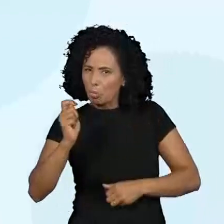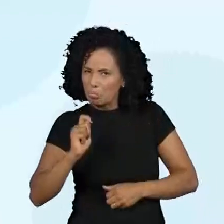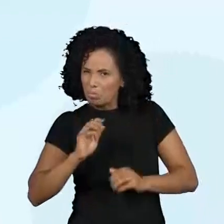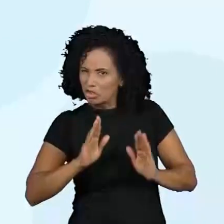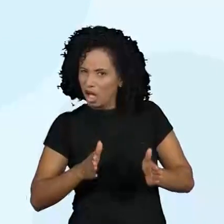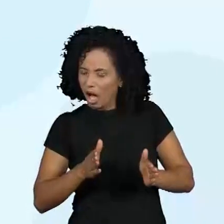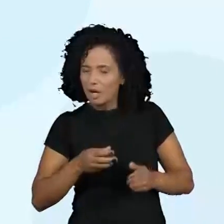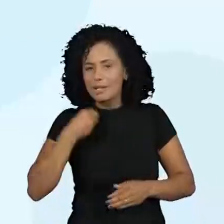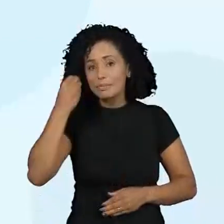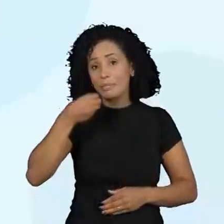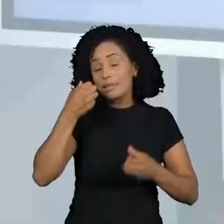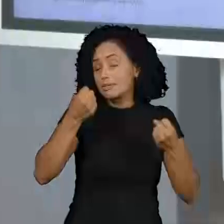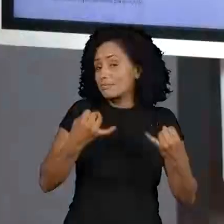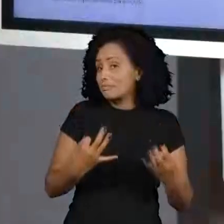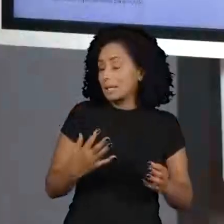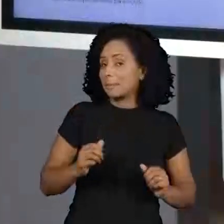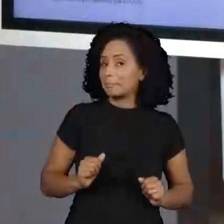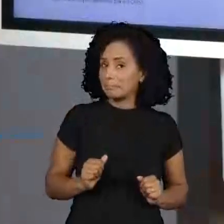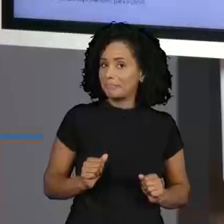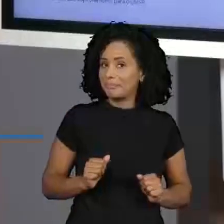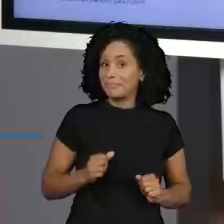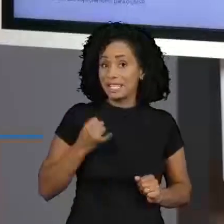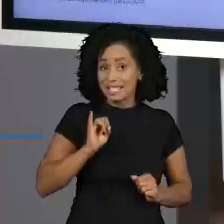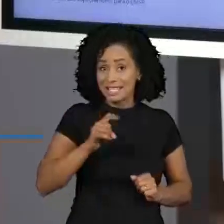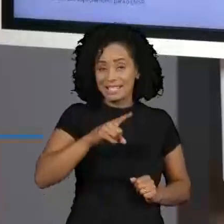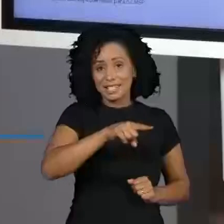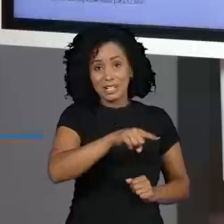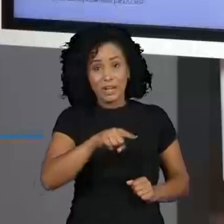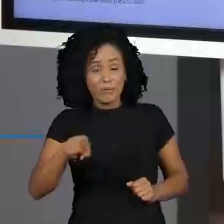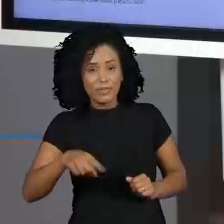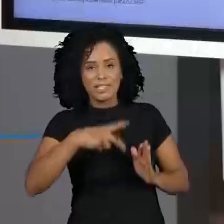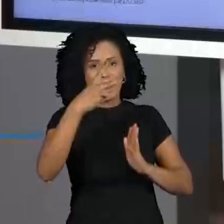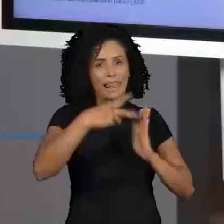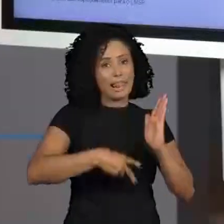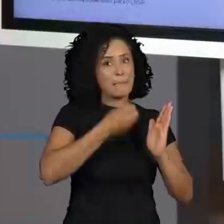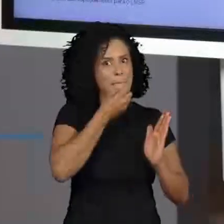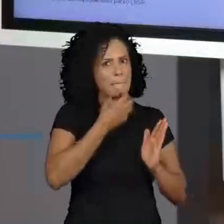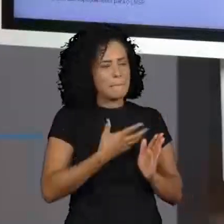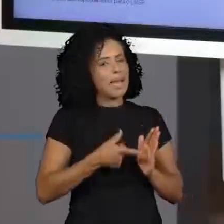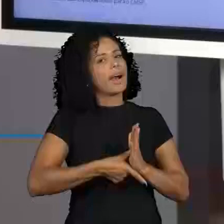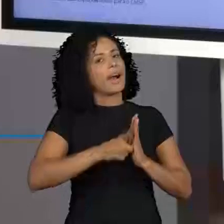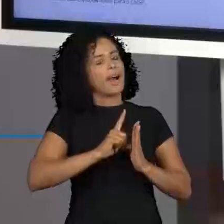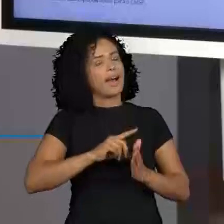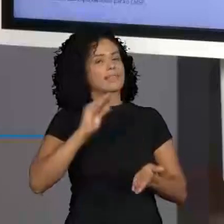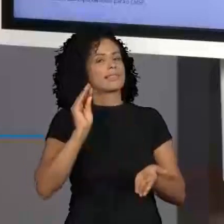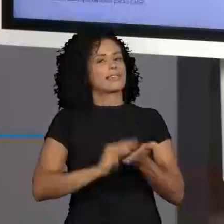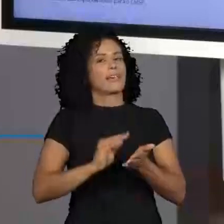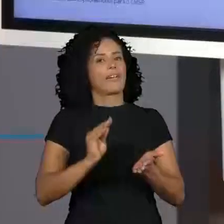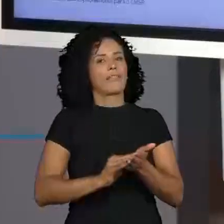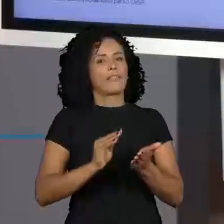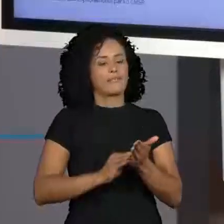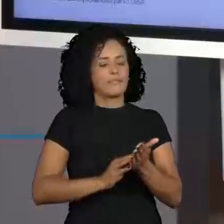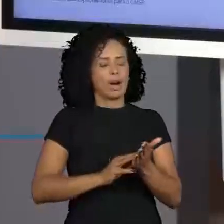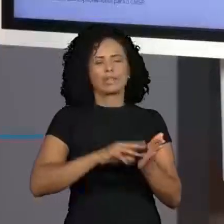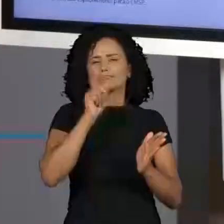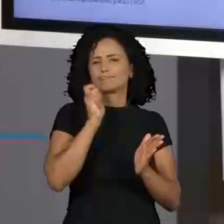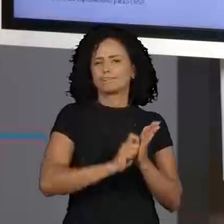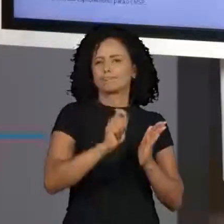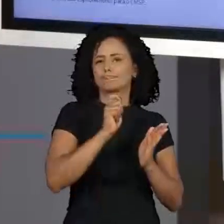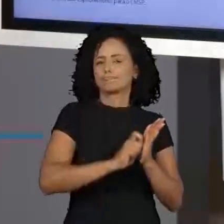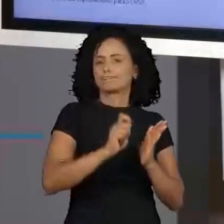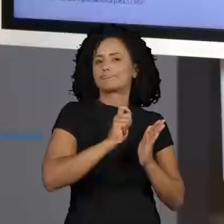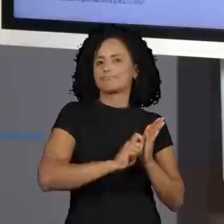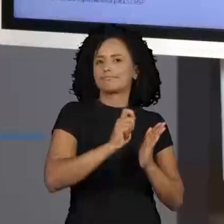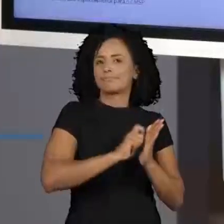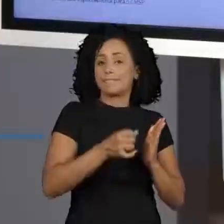Olha mesmo. que interessante. Para você ser um bom leitor, você tem que executar, exercer aí seu hábito de escrever também. Então,